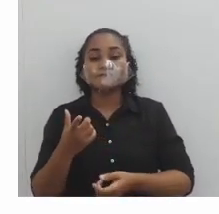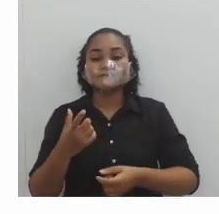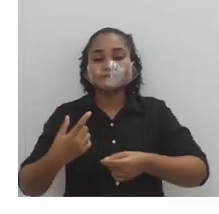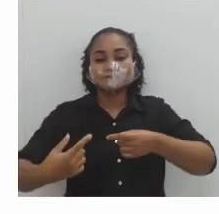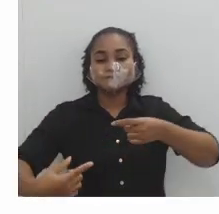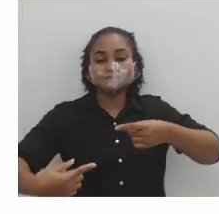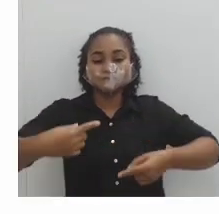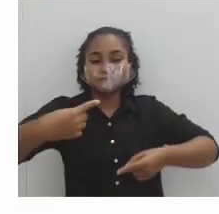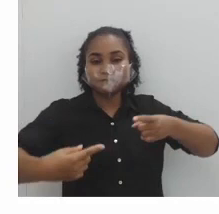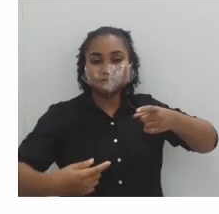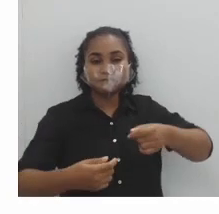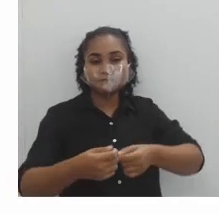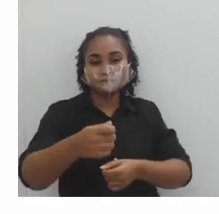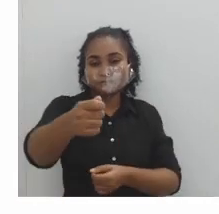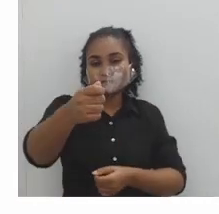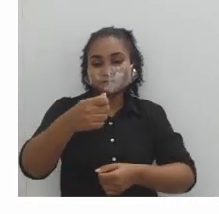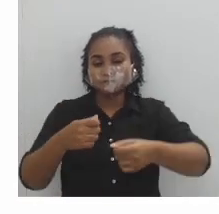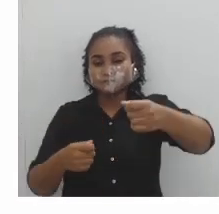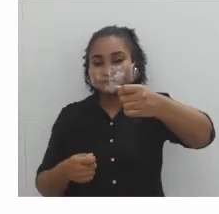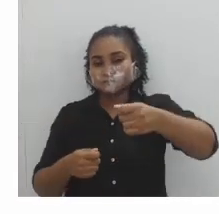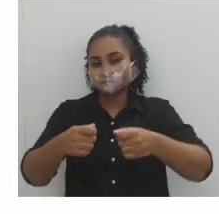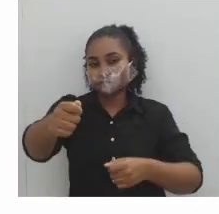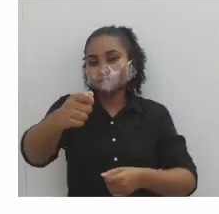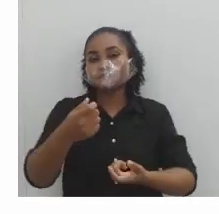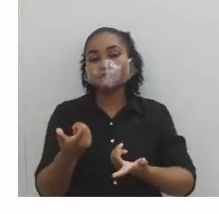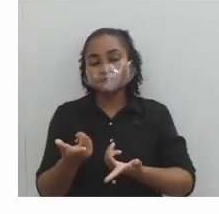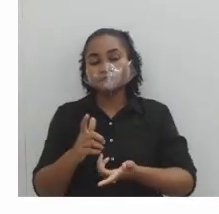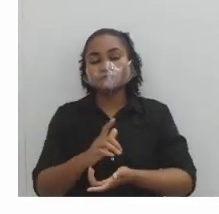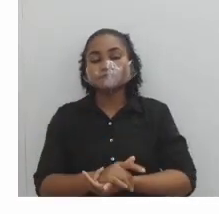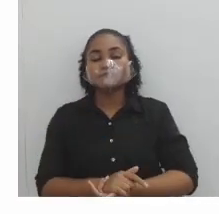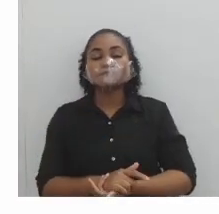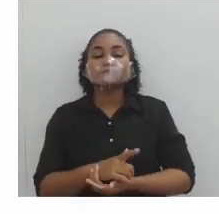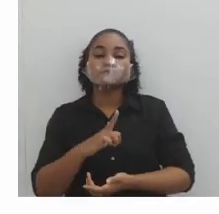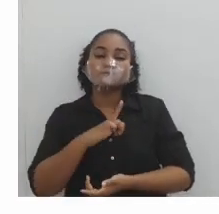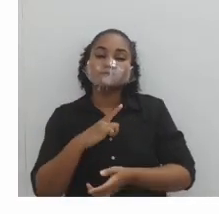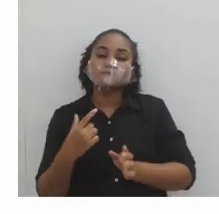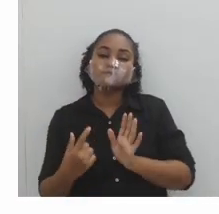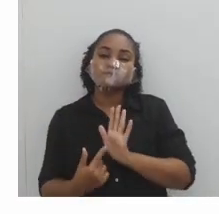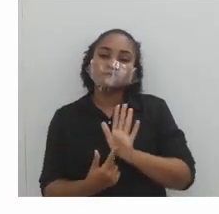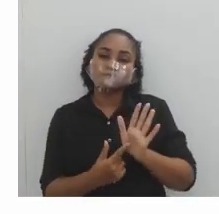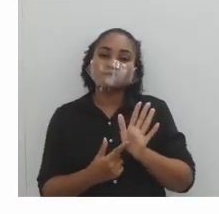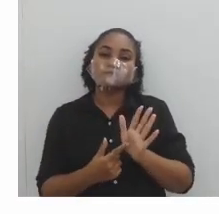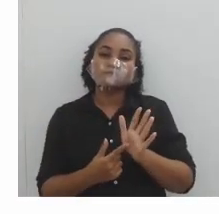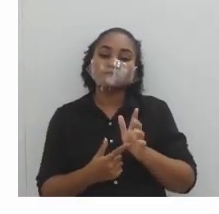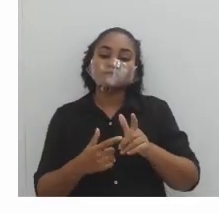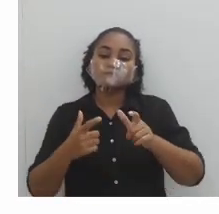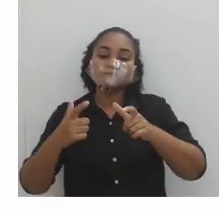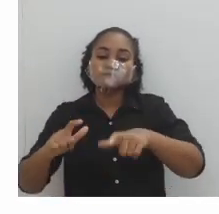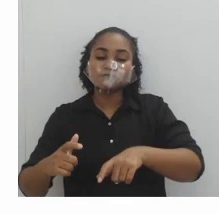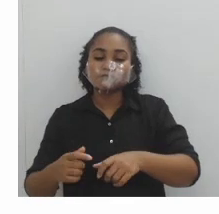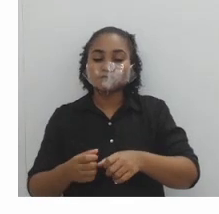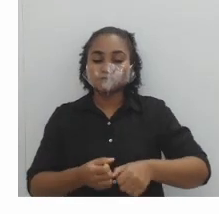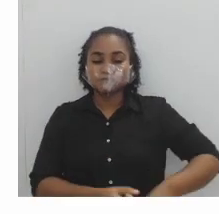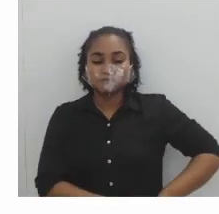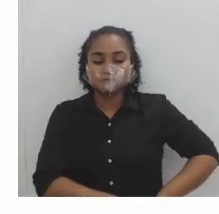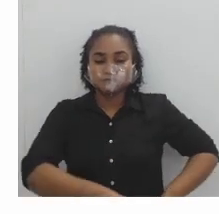lutas, que a própria brincadeira já trazia a questão de espadas,